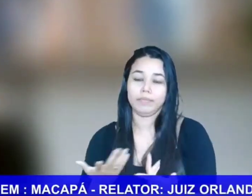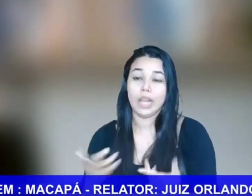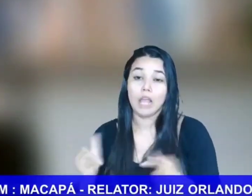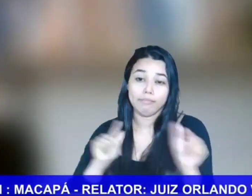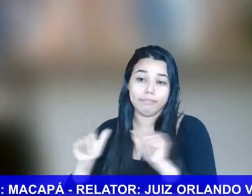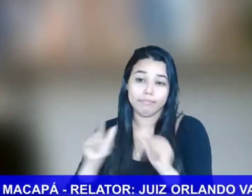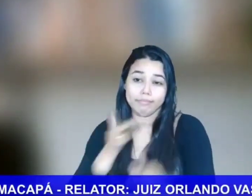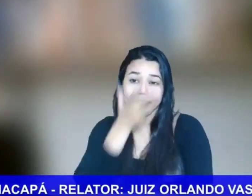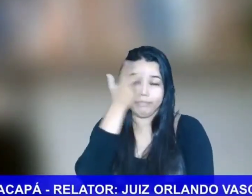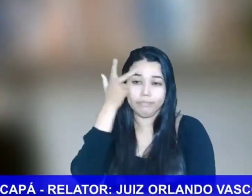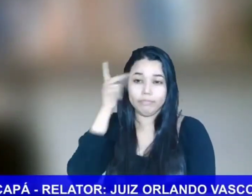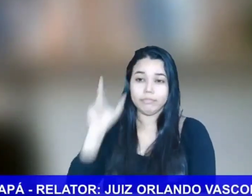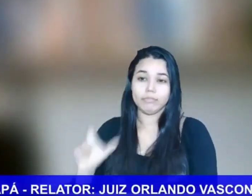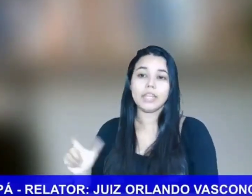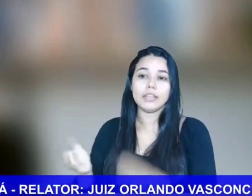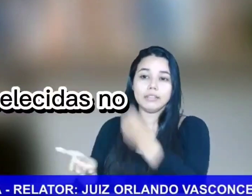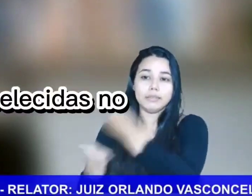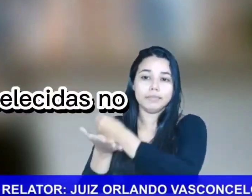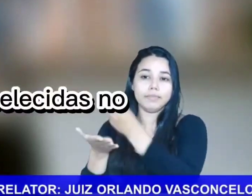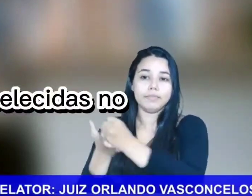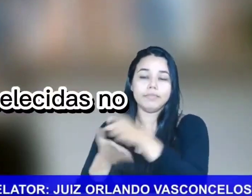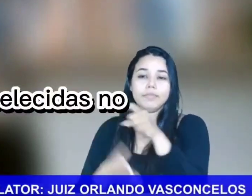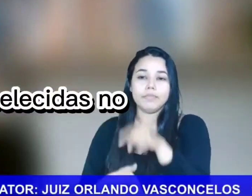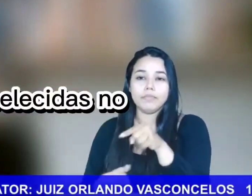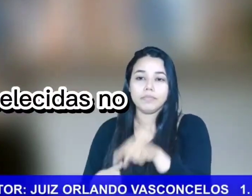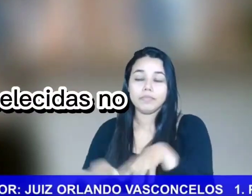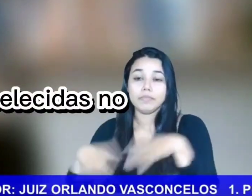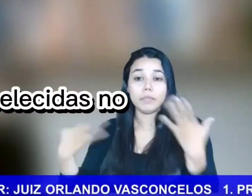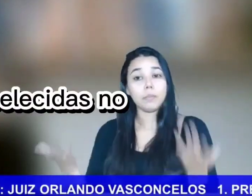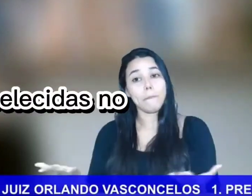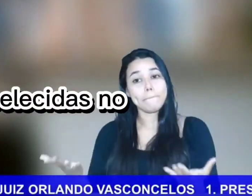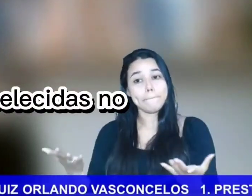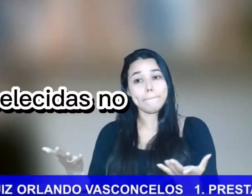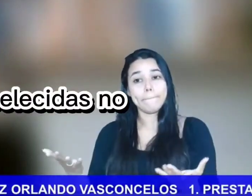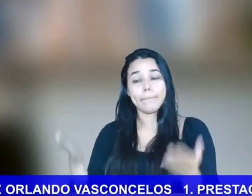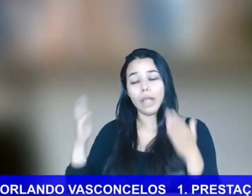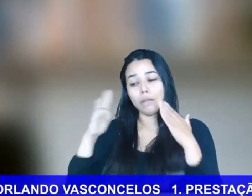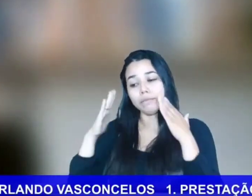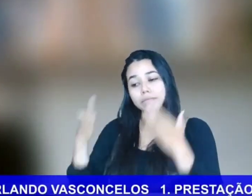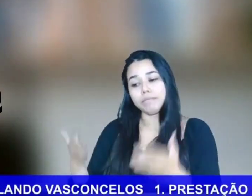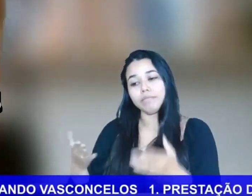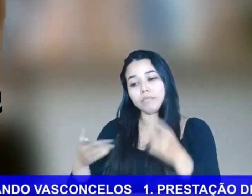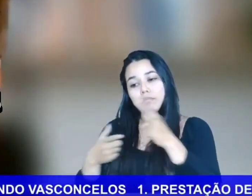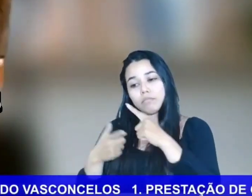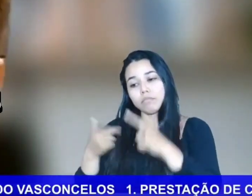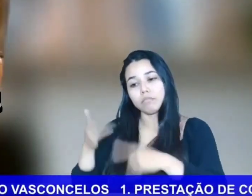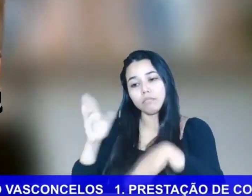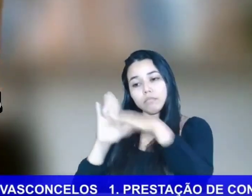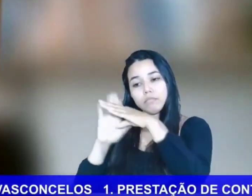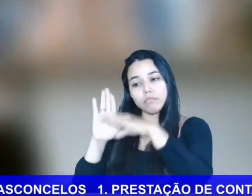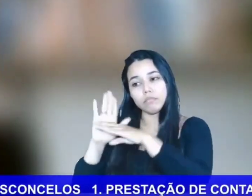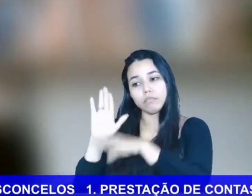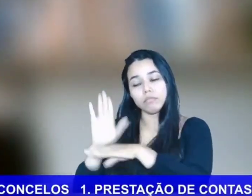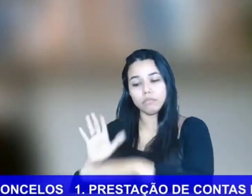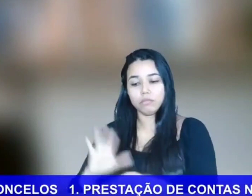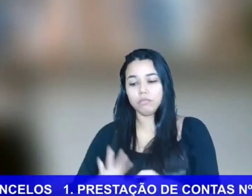dissertou acerca do tema. A partir das premissas estabelecidas no acórdão regional, portanto,